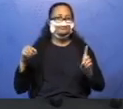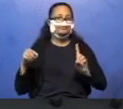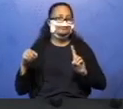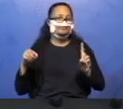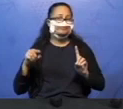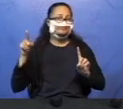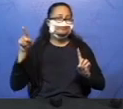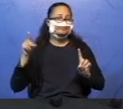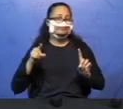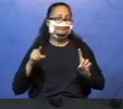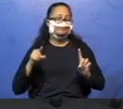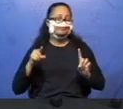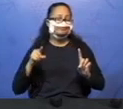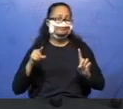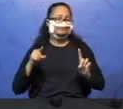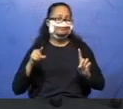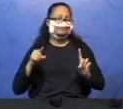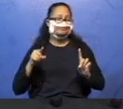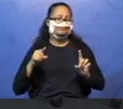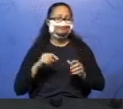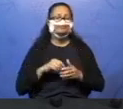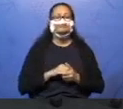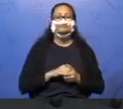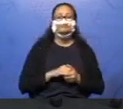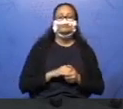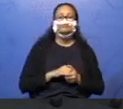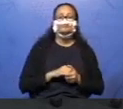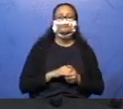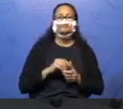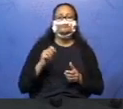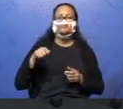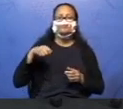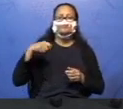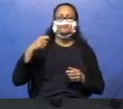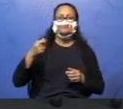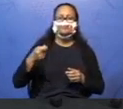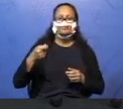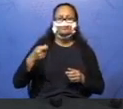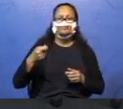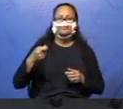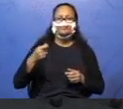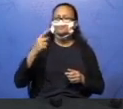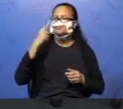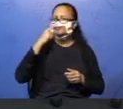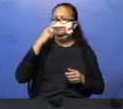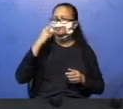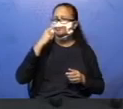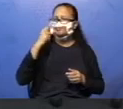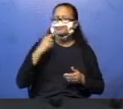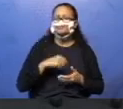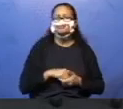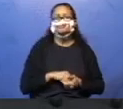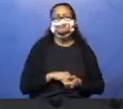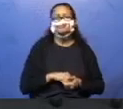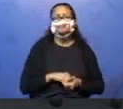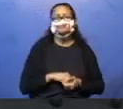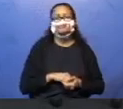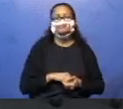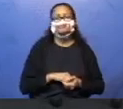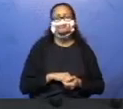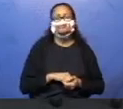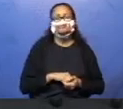é um sinal gráfico para lembrar que a gente tem que jogar esse sonzinho lá para o nariz.